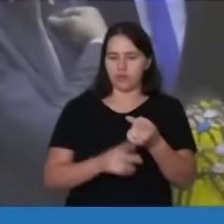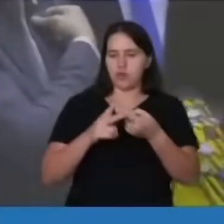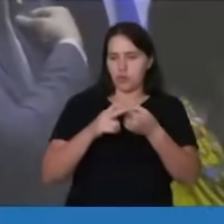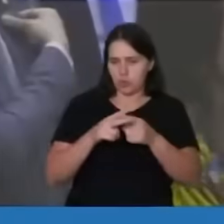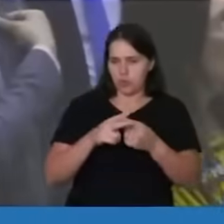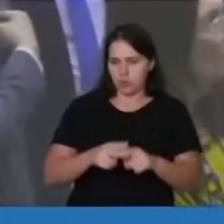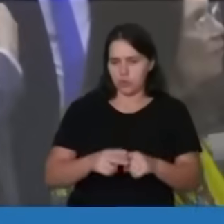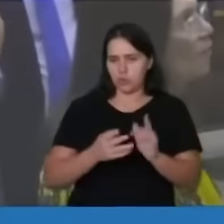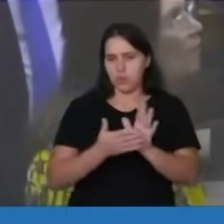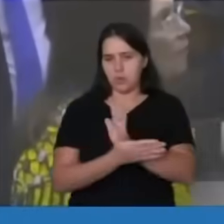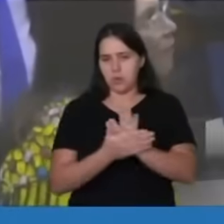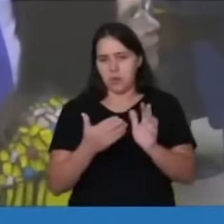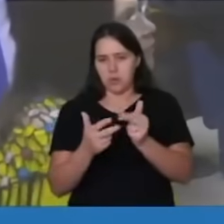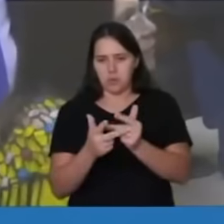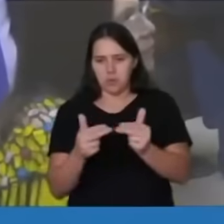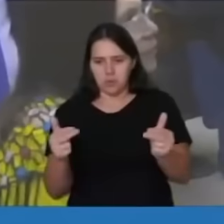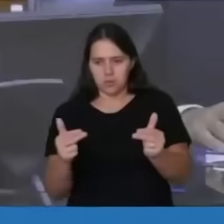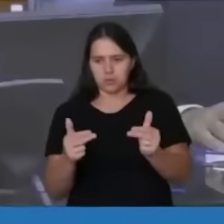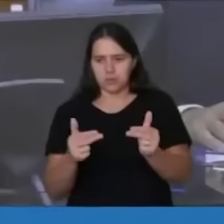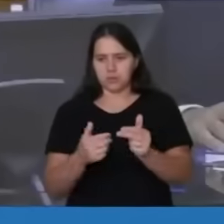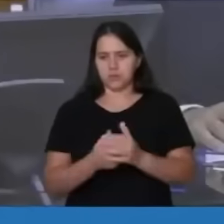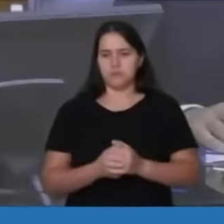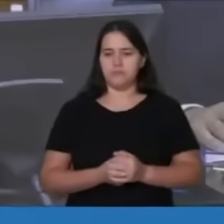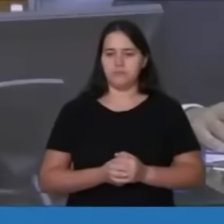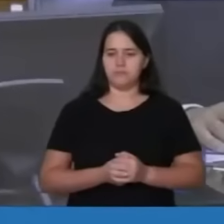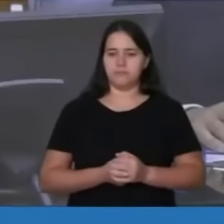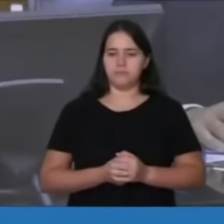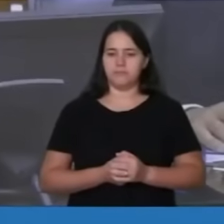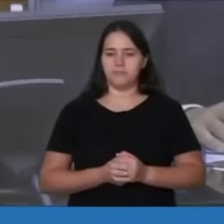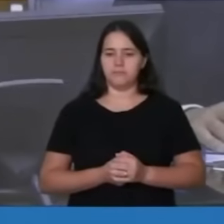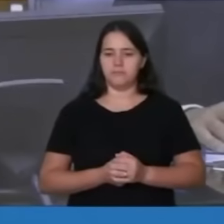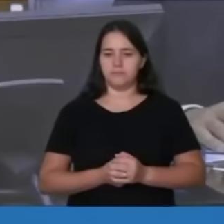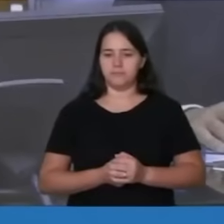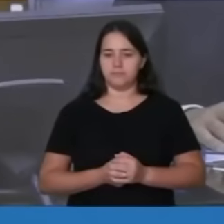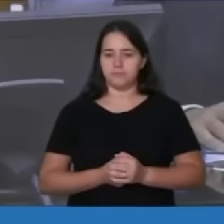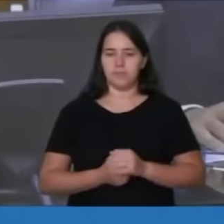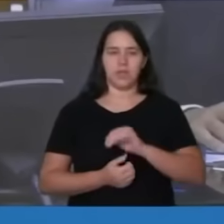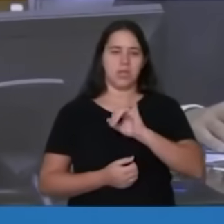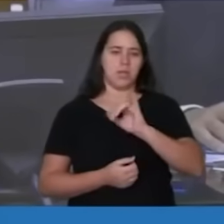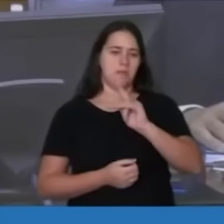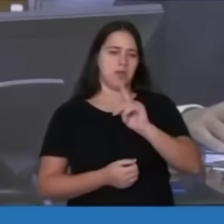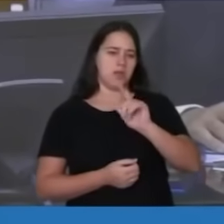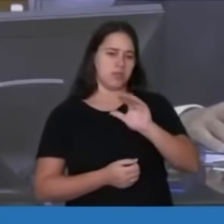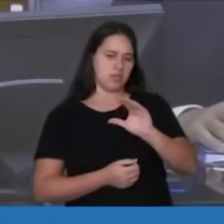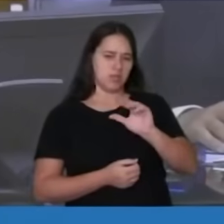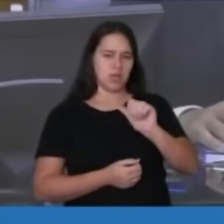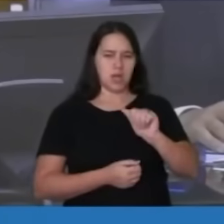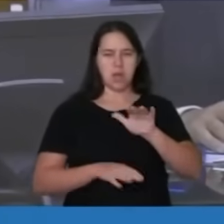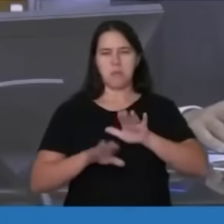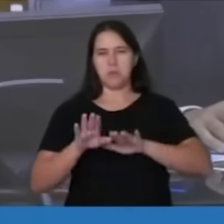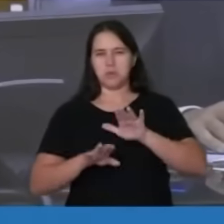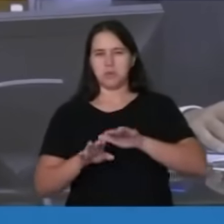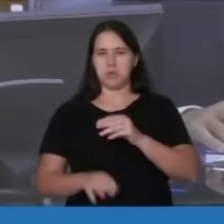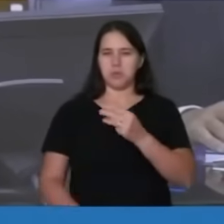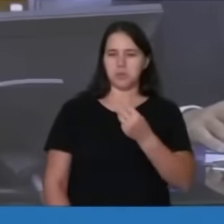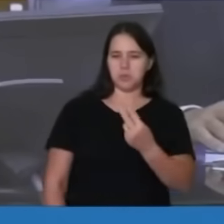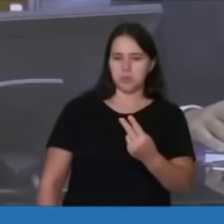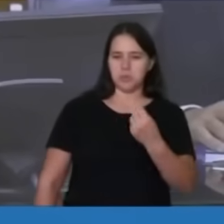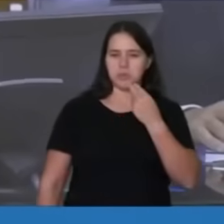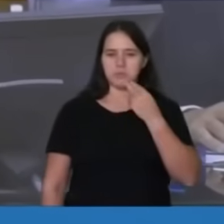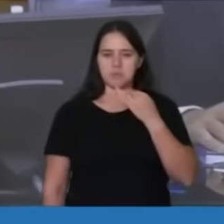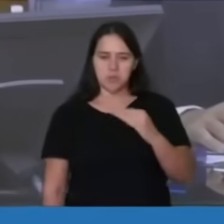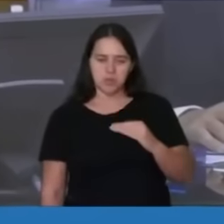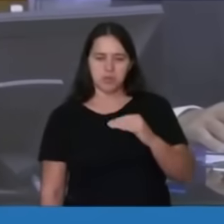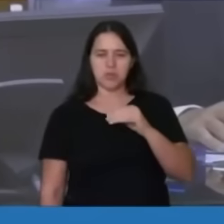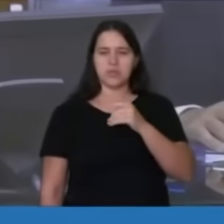evidentemente, por algum fator de correção que se queira adotar. Pelo IPCA seria algo em torno de 2 bilhões e 700